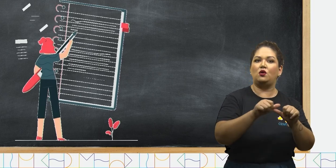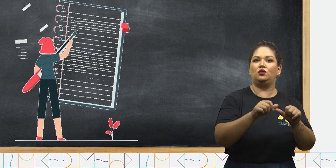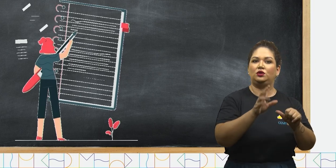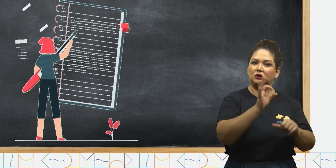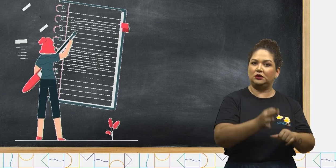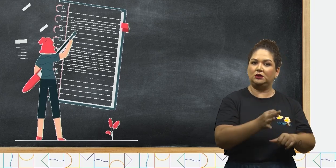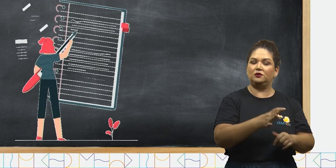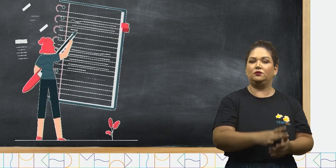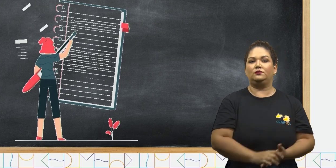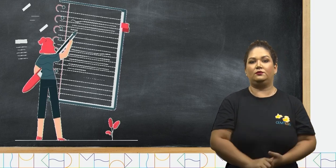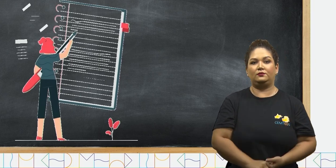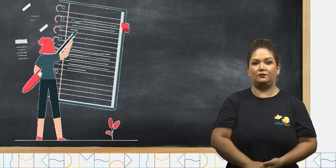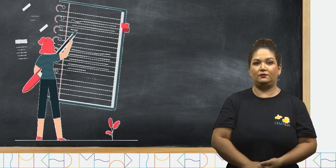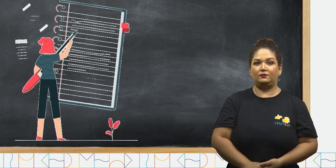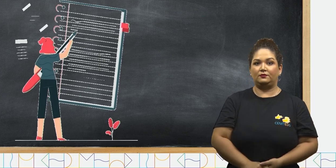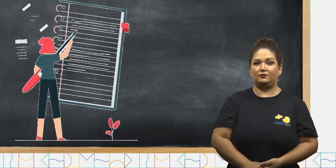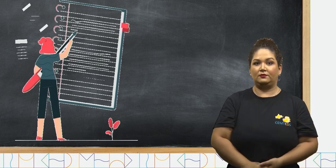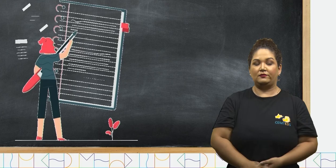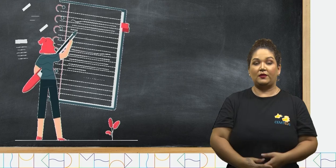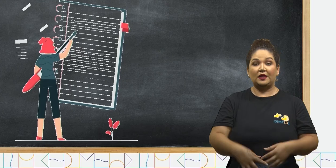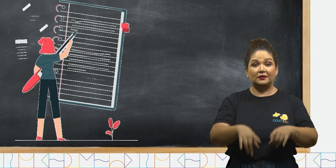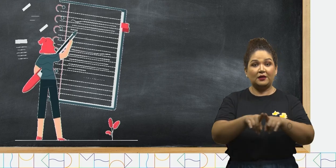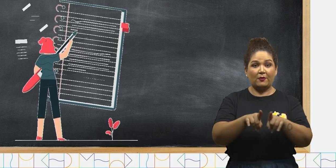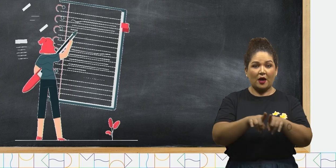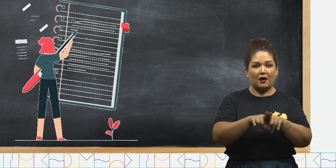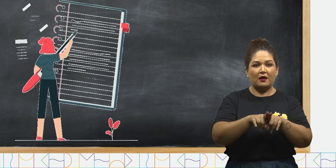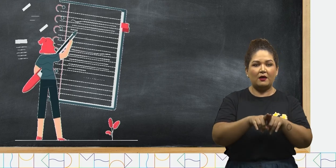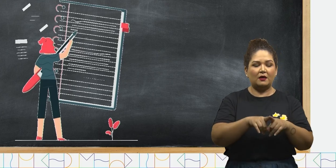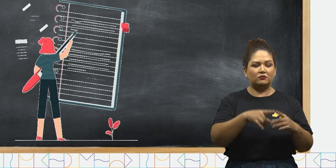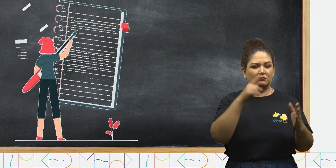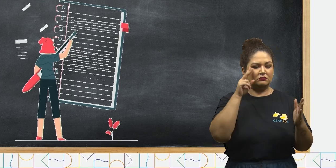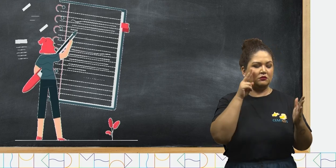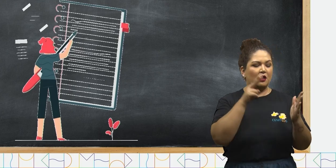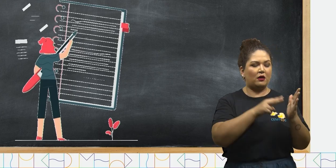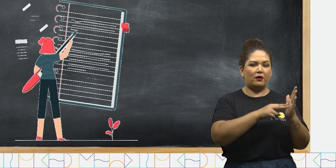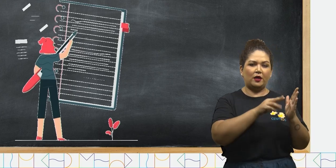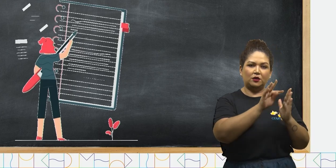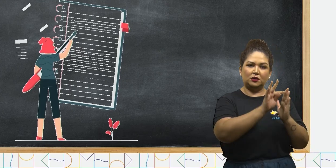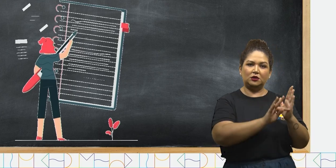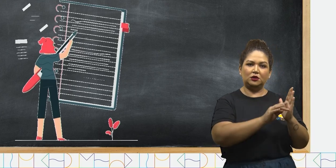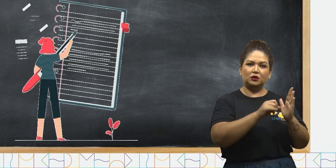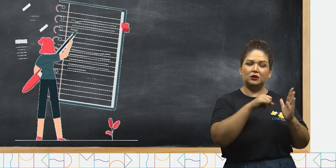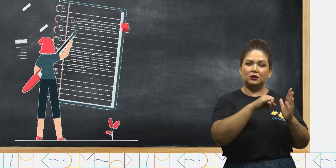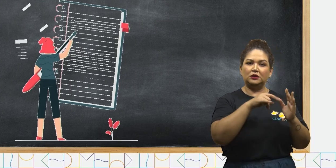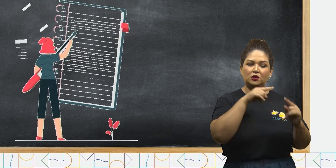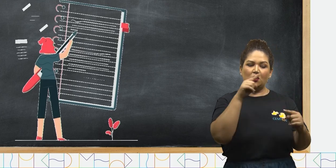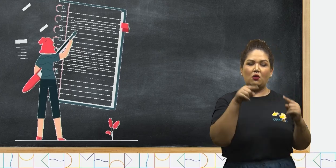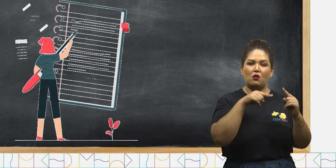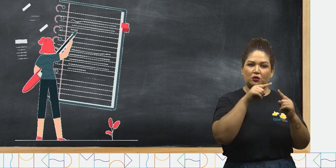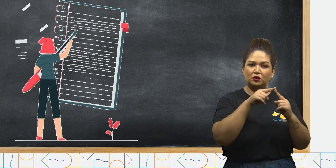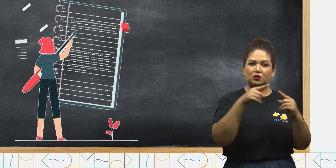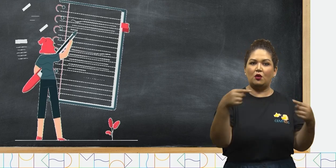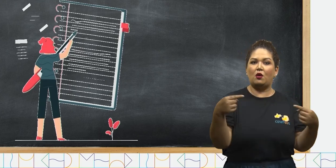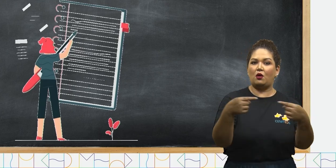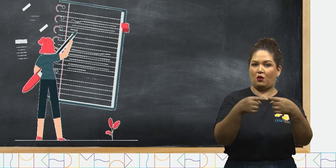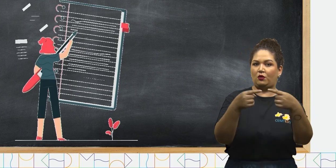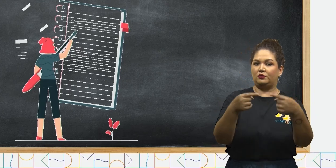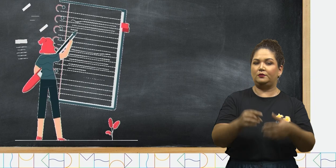Além disso, é possível verificar se o texto segue os objetivos do tema